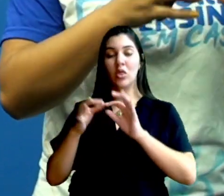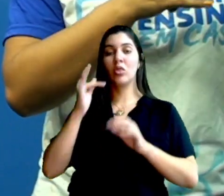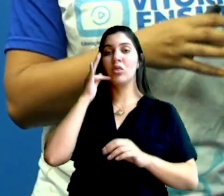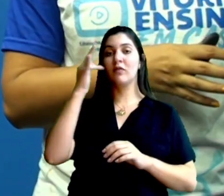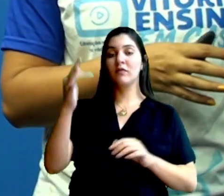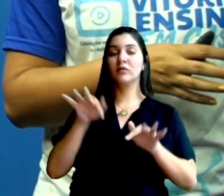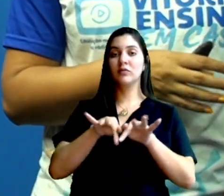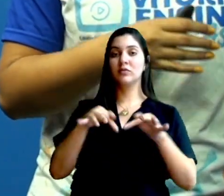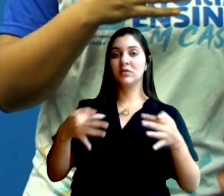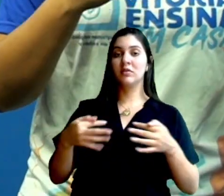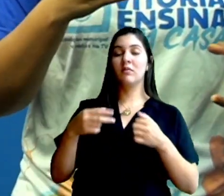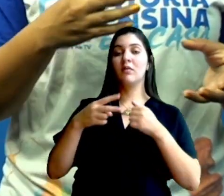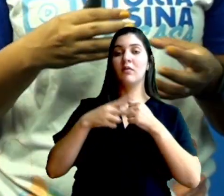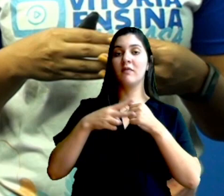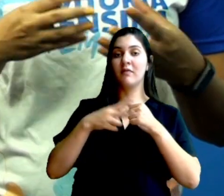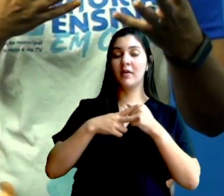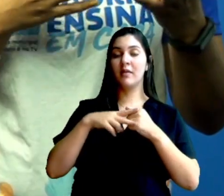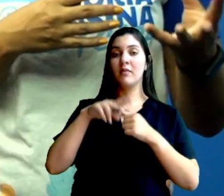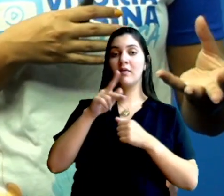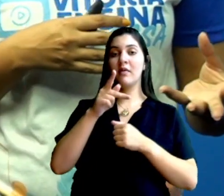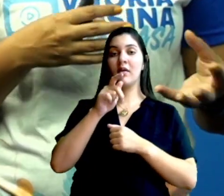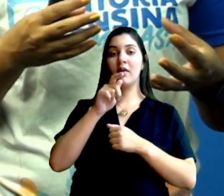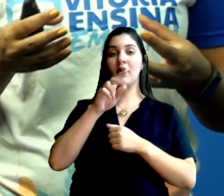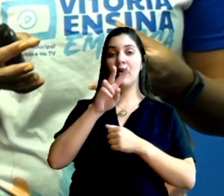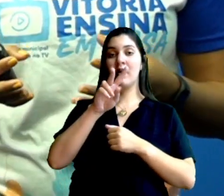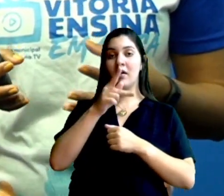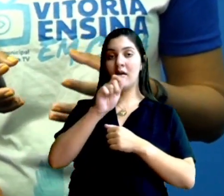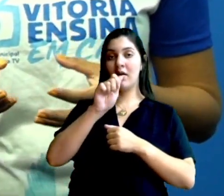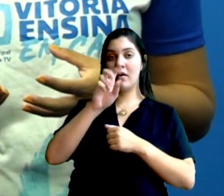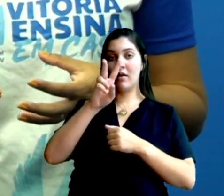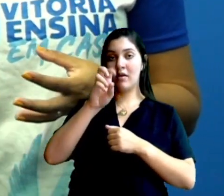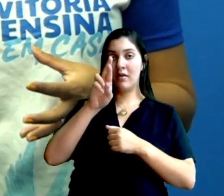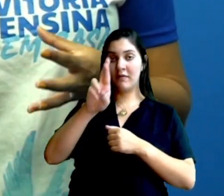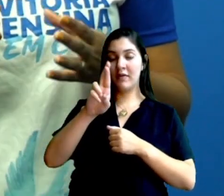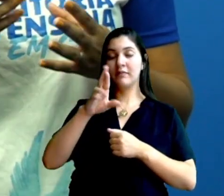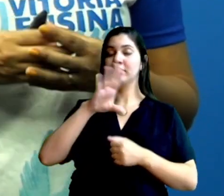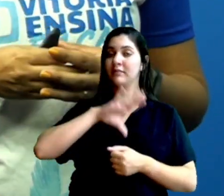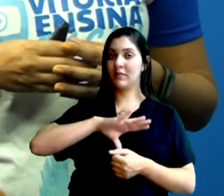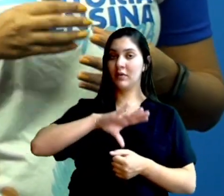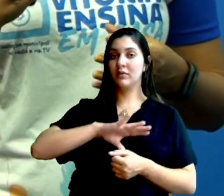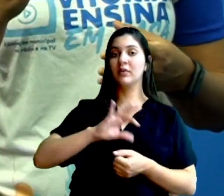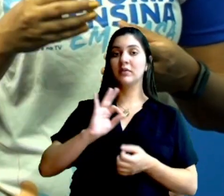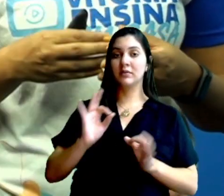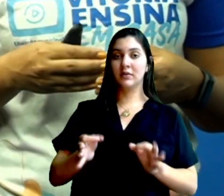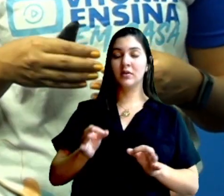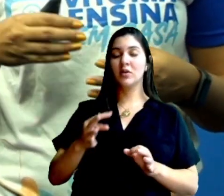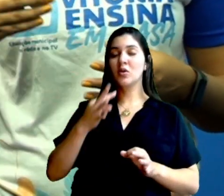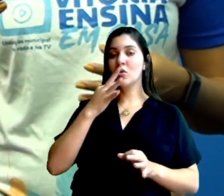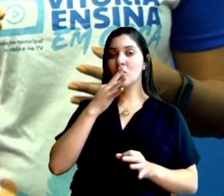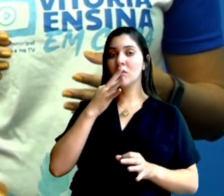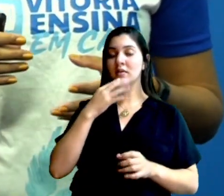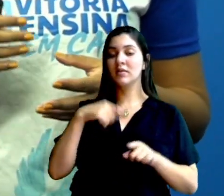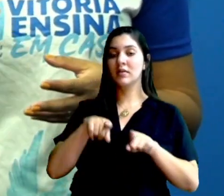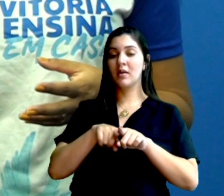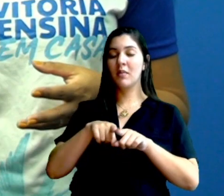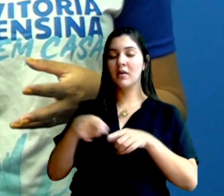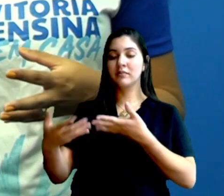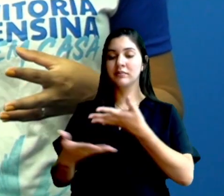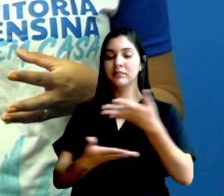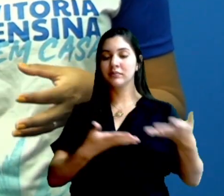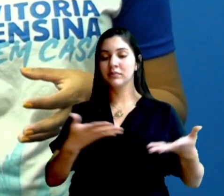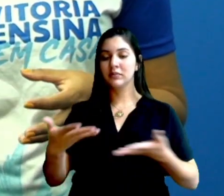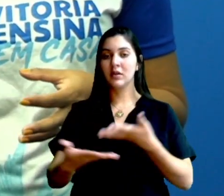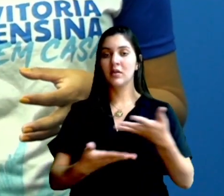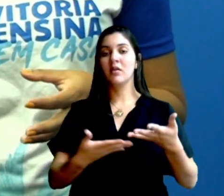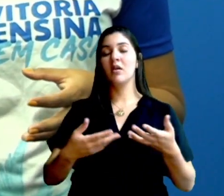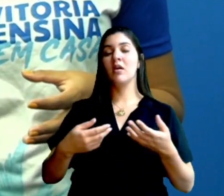o verbo haver, e aí que é o haver em português, né? E conhecer o particípio dos